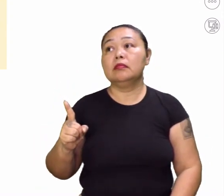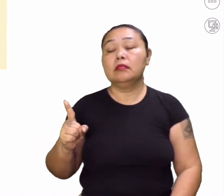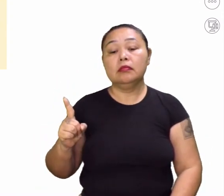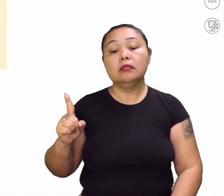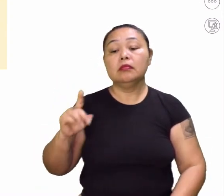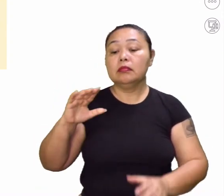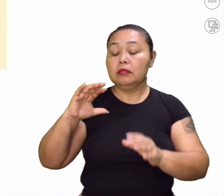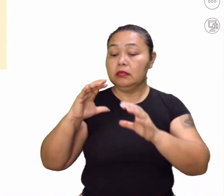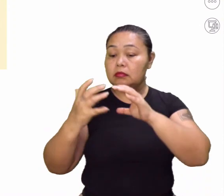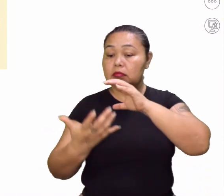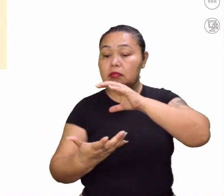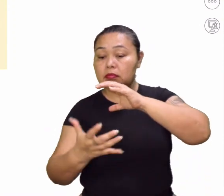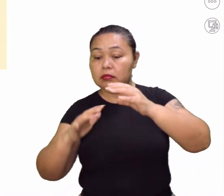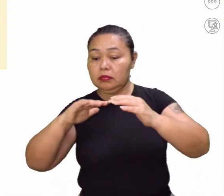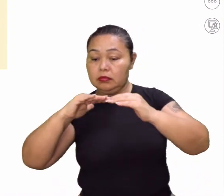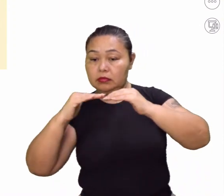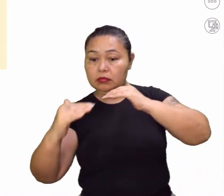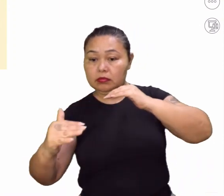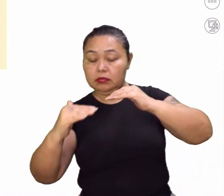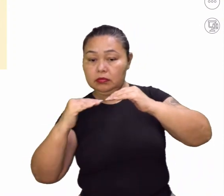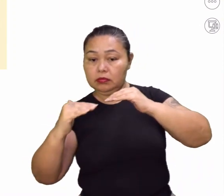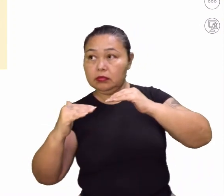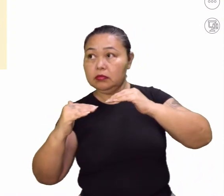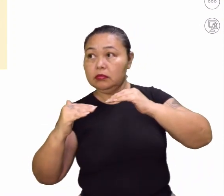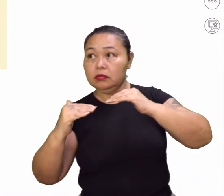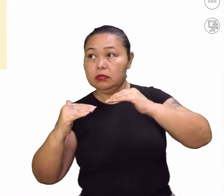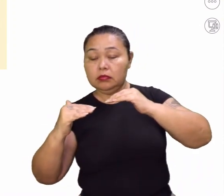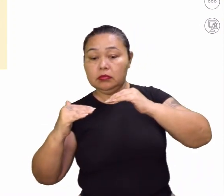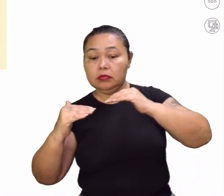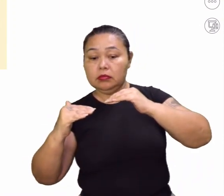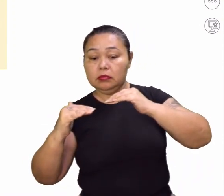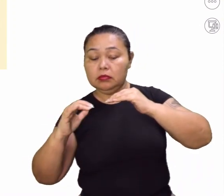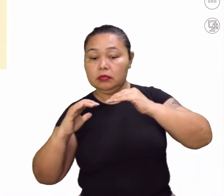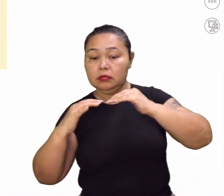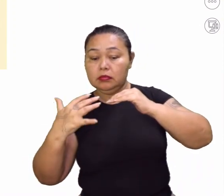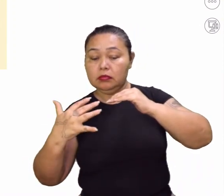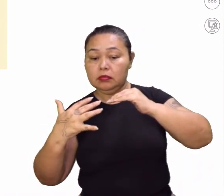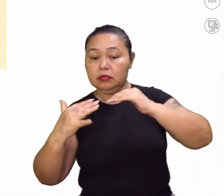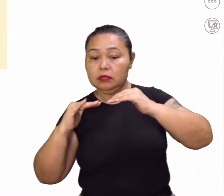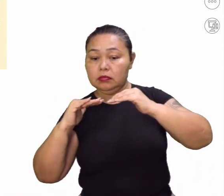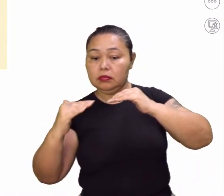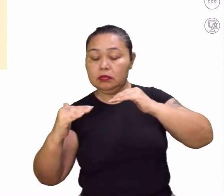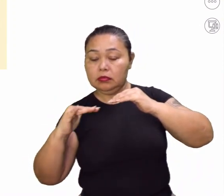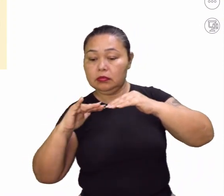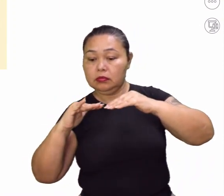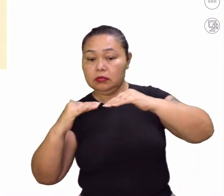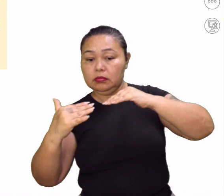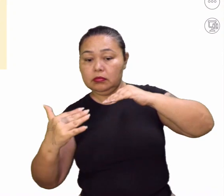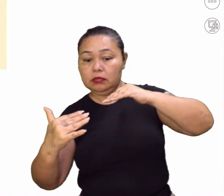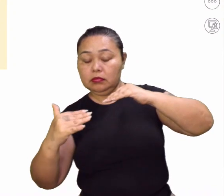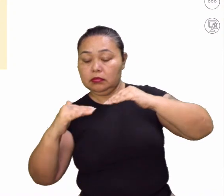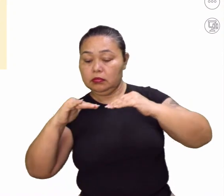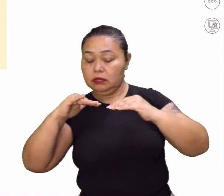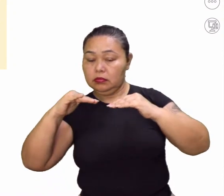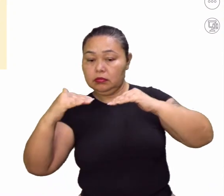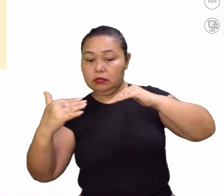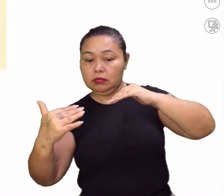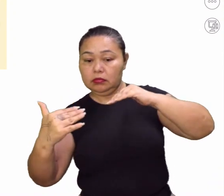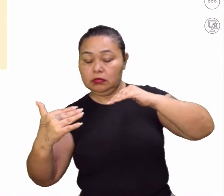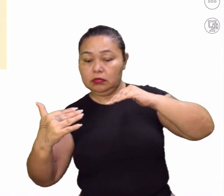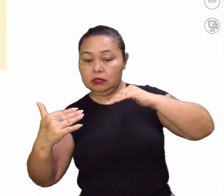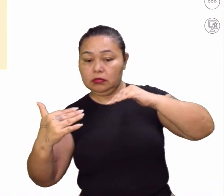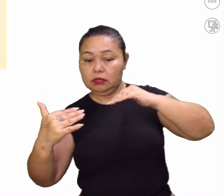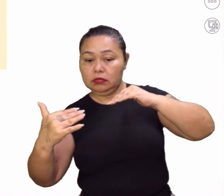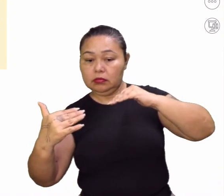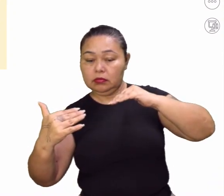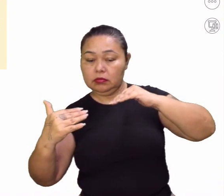O eixo da Terra inclinado, então quer dizer assim, ó, aqui o planeta Terra, aqui o eixo é inclinado, beleza? E aqui